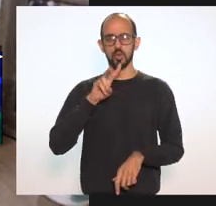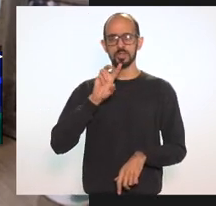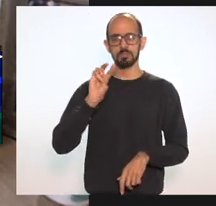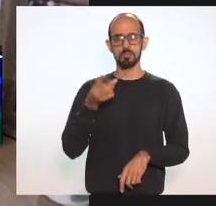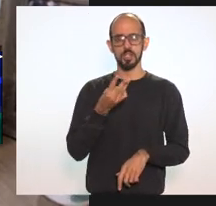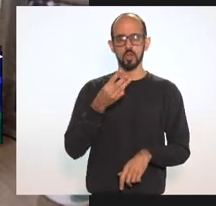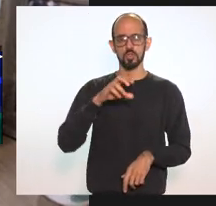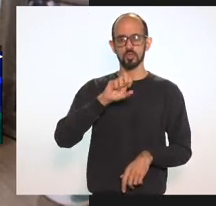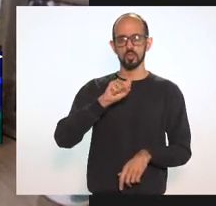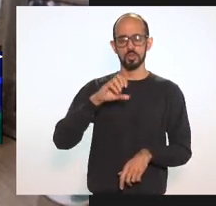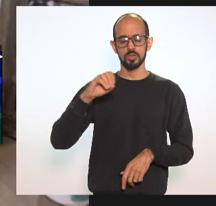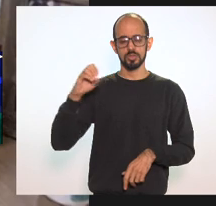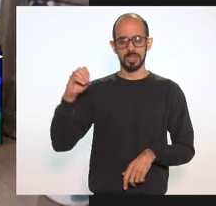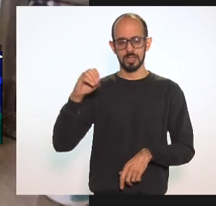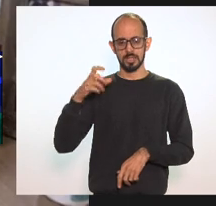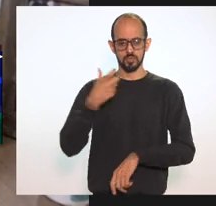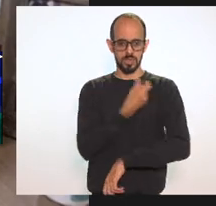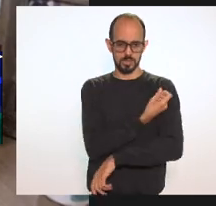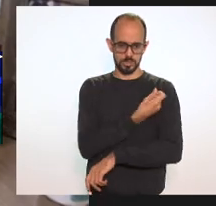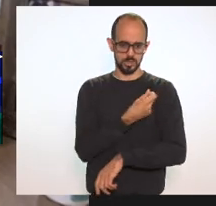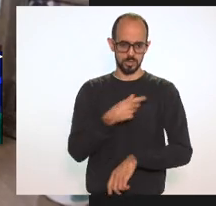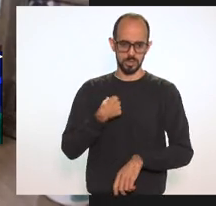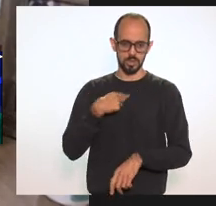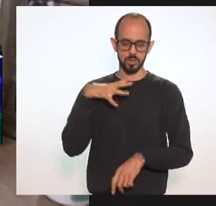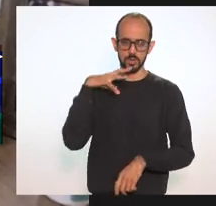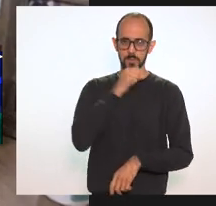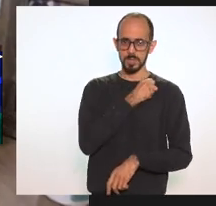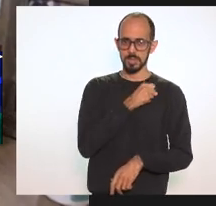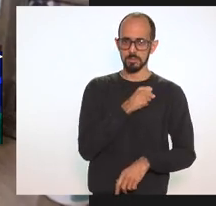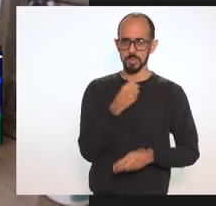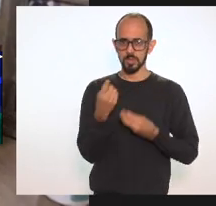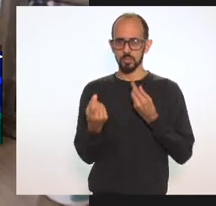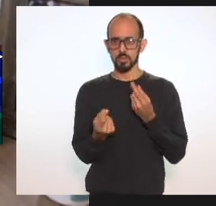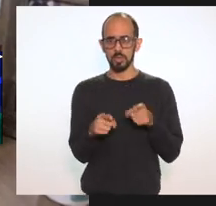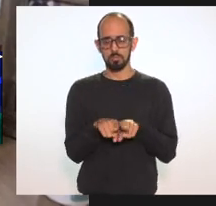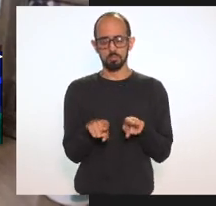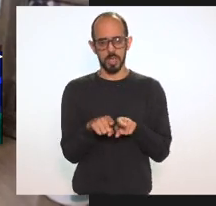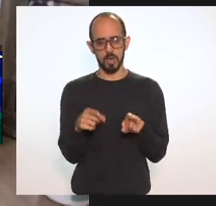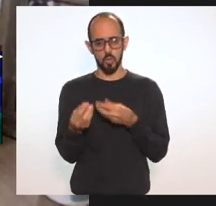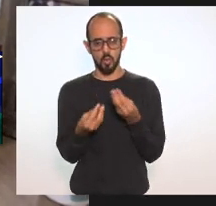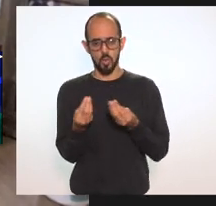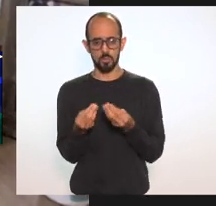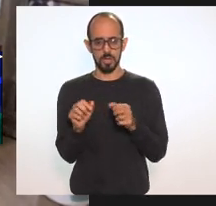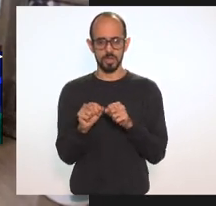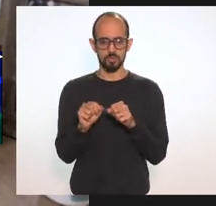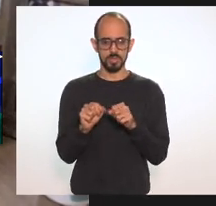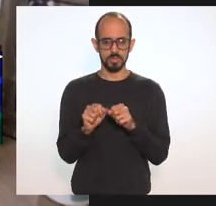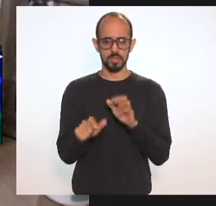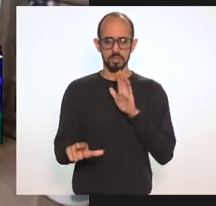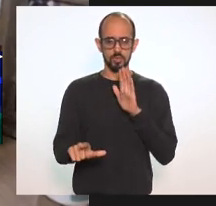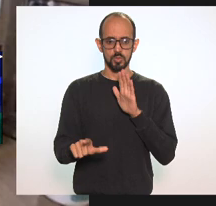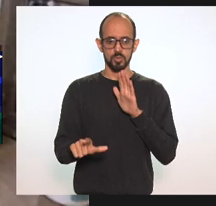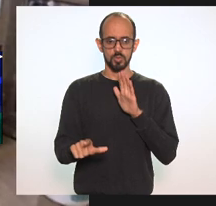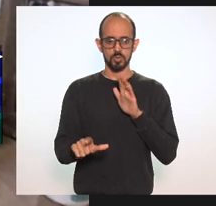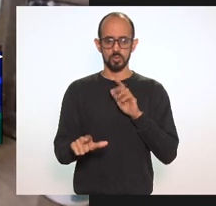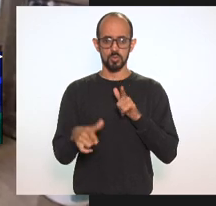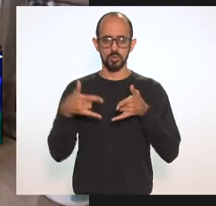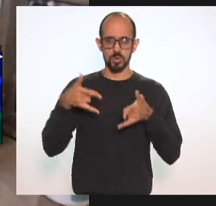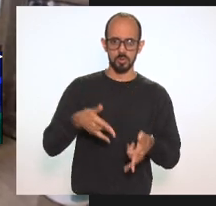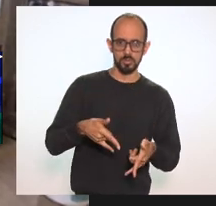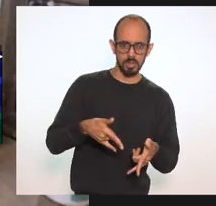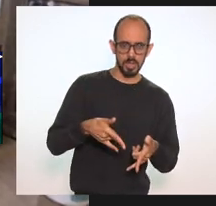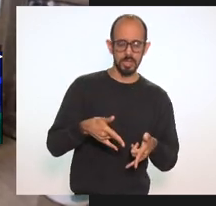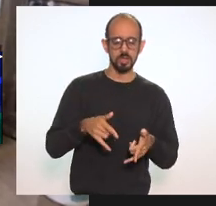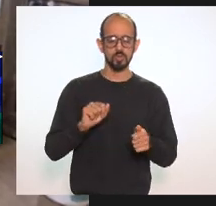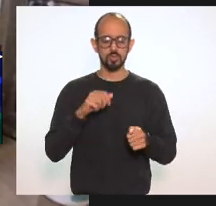dentro do Estado do Rio de e eu tenho visto como ele tem buscado com máximo também de leite e nem escapar o equipamento